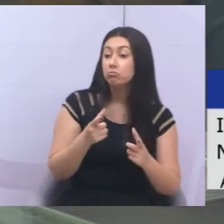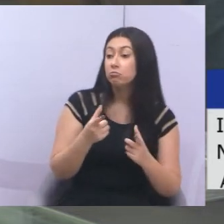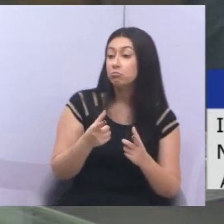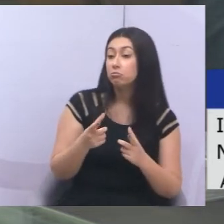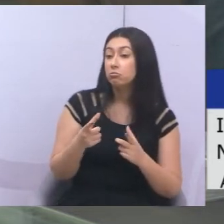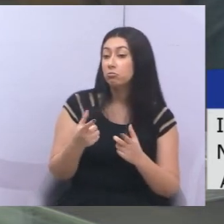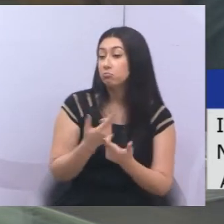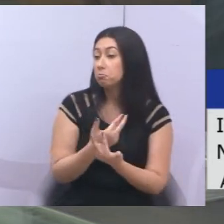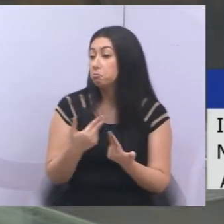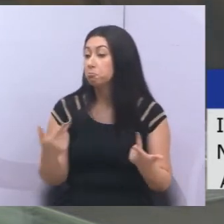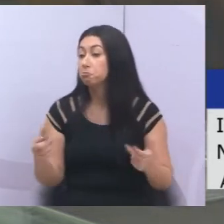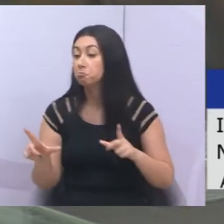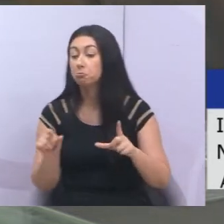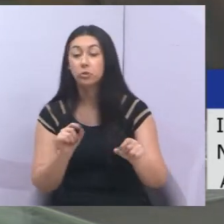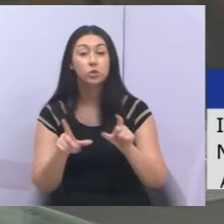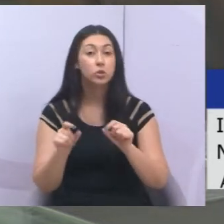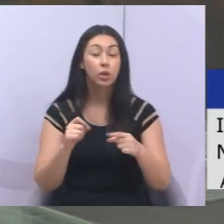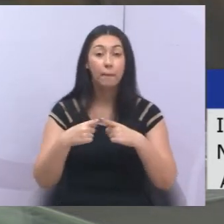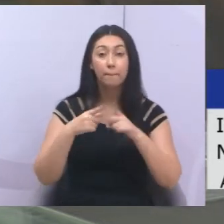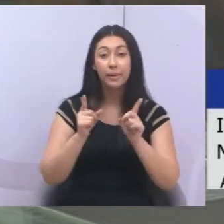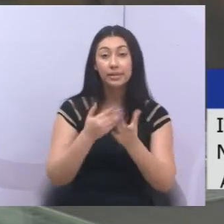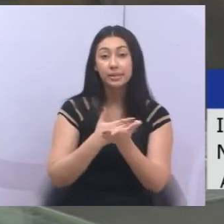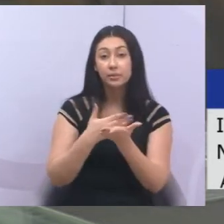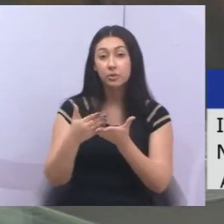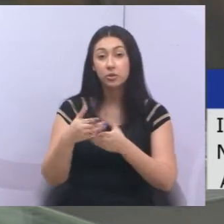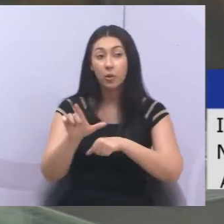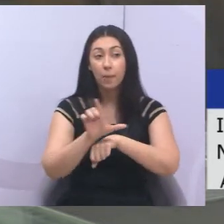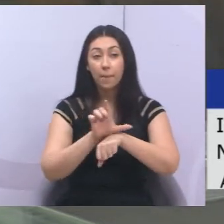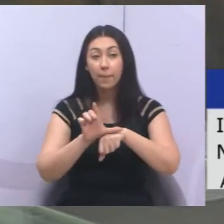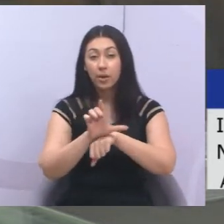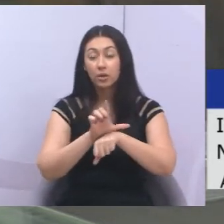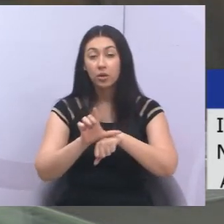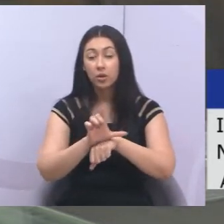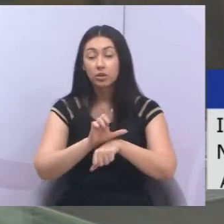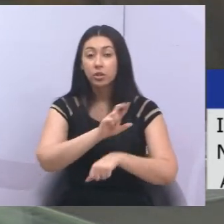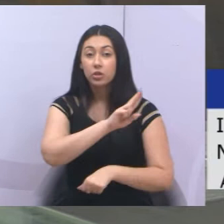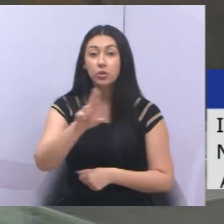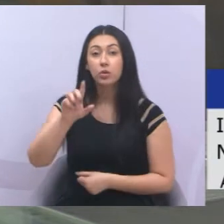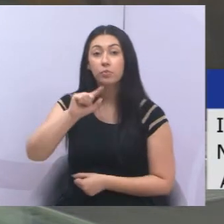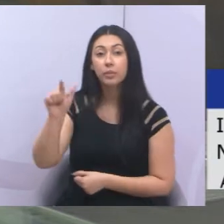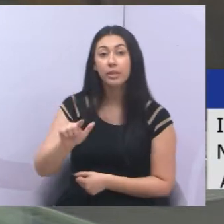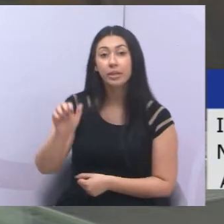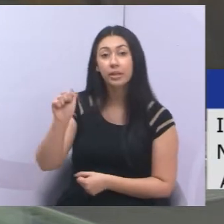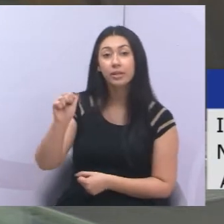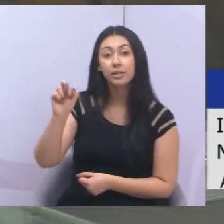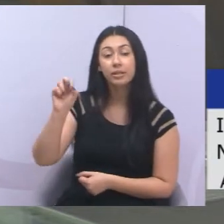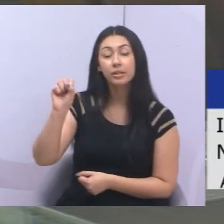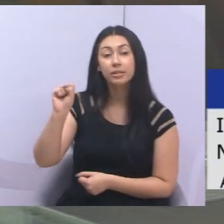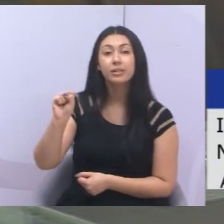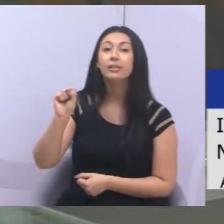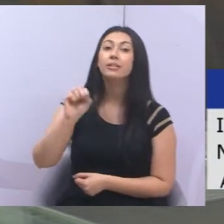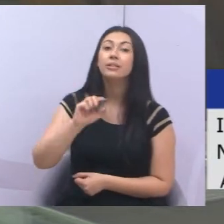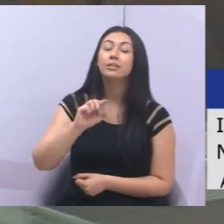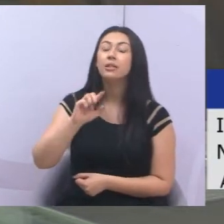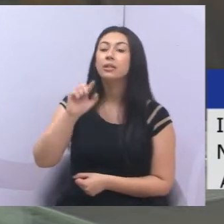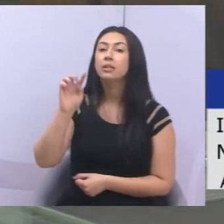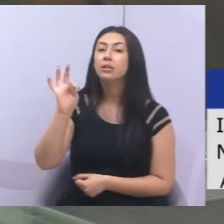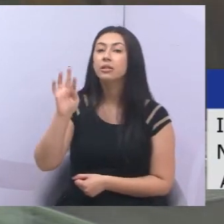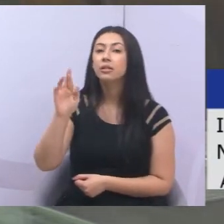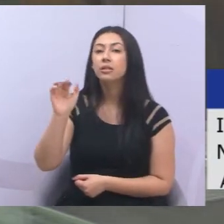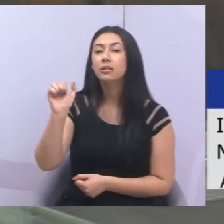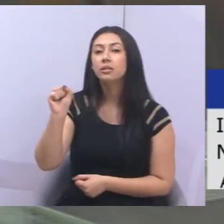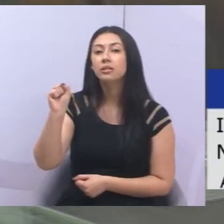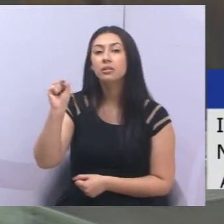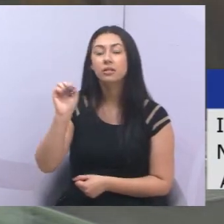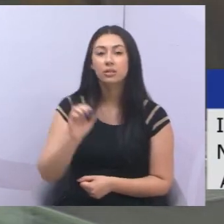tipo de atividade, mas abriu uma loja chamada Zastras, que investe na educação da criança, no